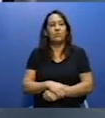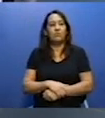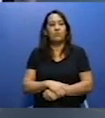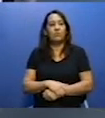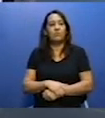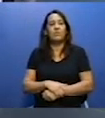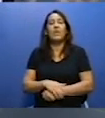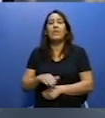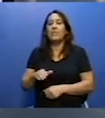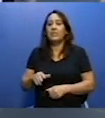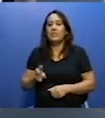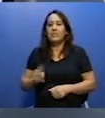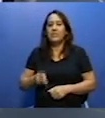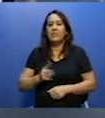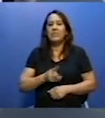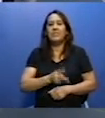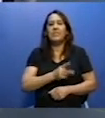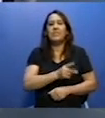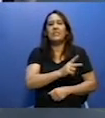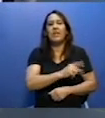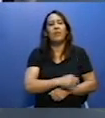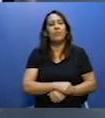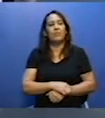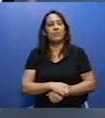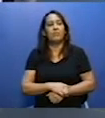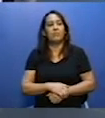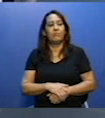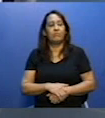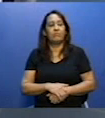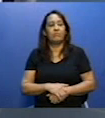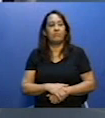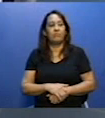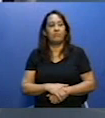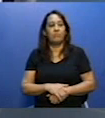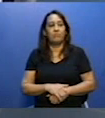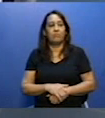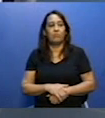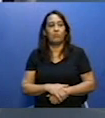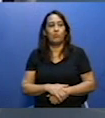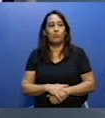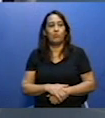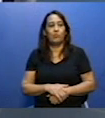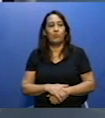teve movimento de meios de transportes.